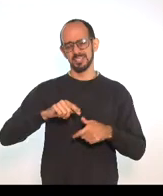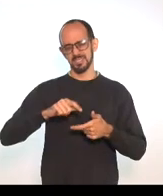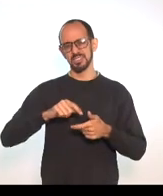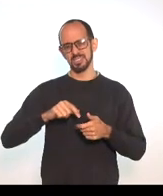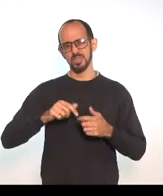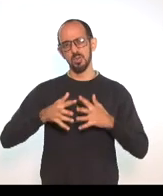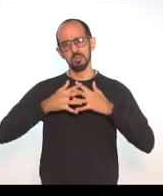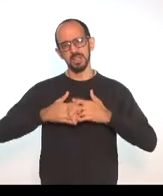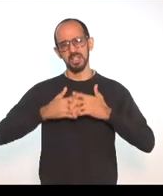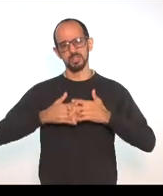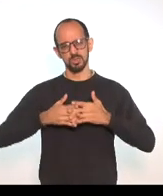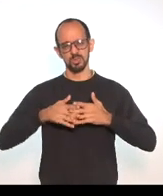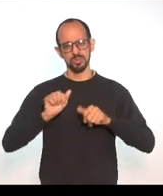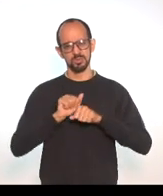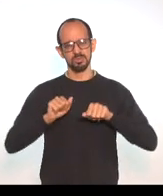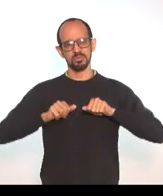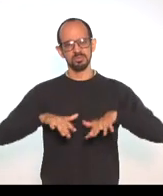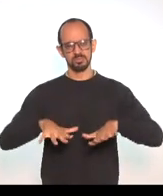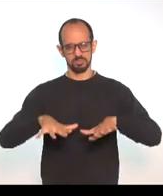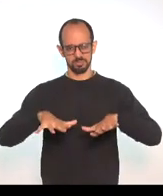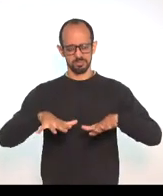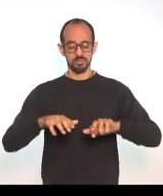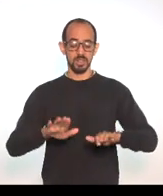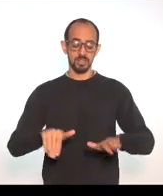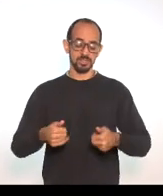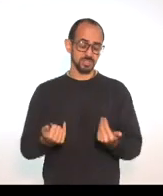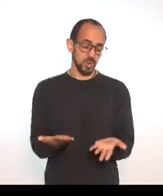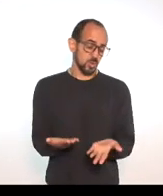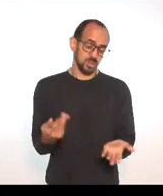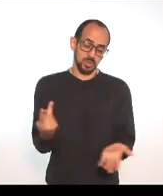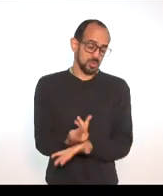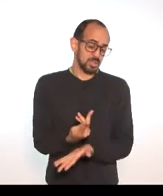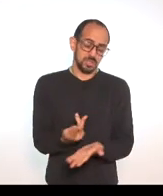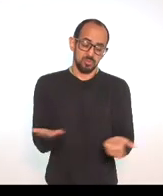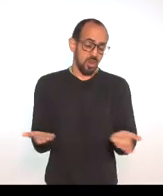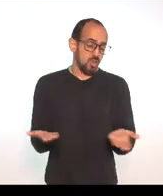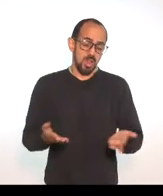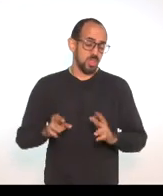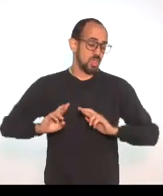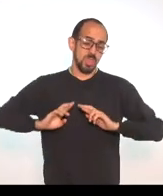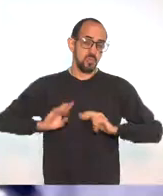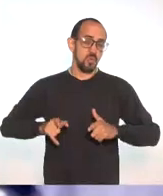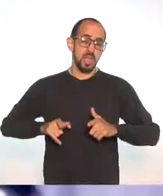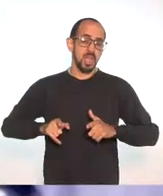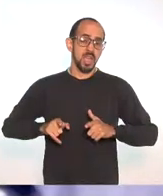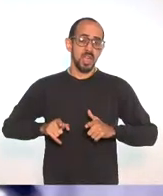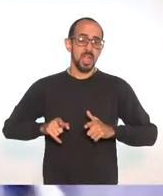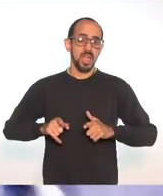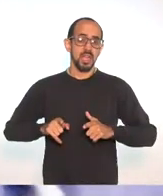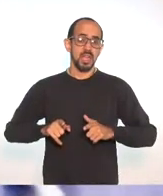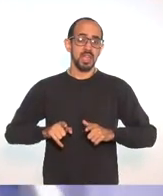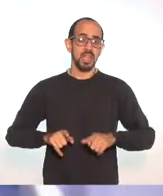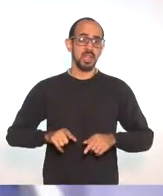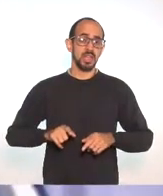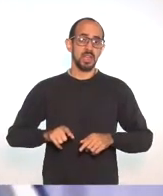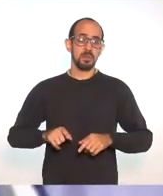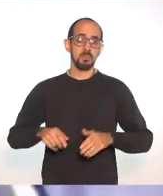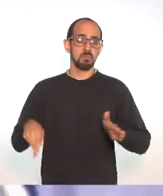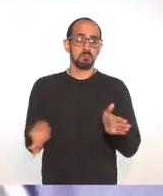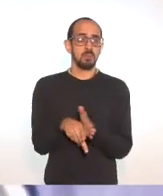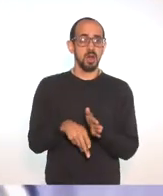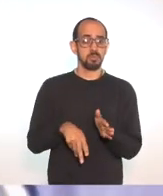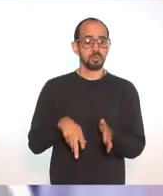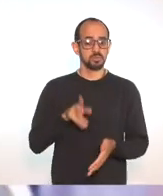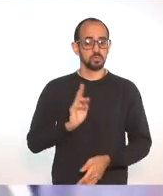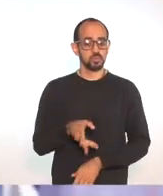tá posto não é definitivo diante de uma situação como essa é a primeira observação que eu queria fazer em por isso parabenizar